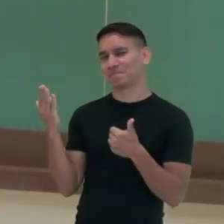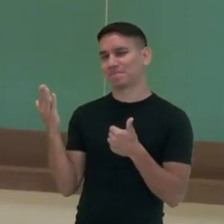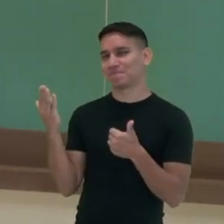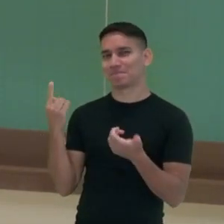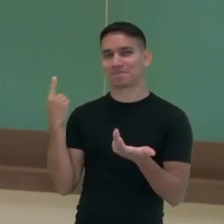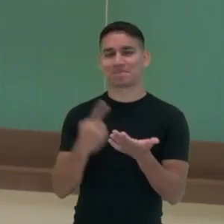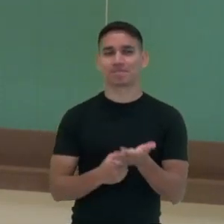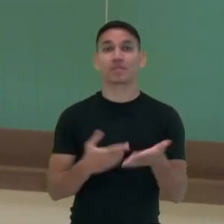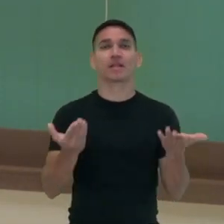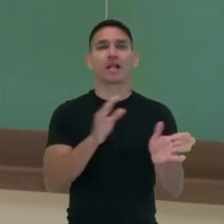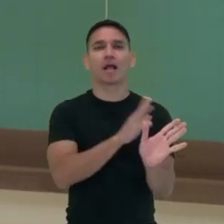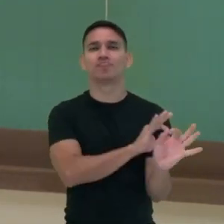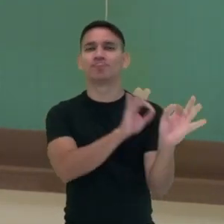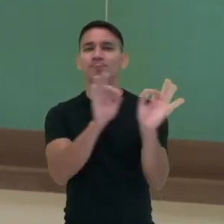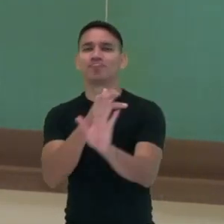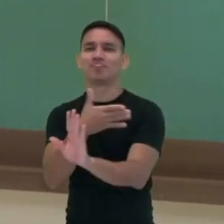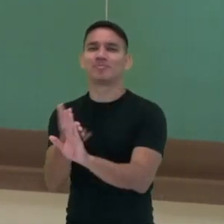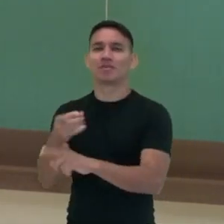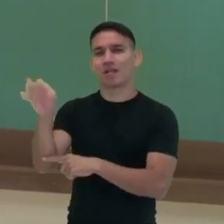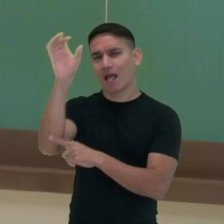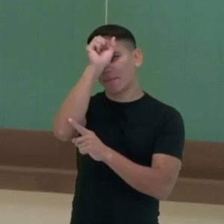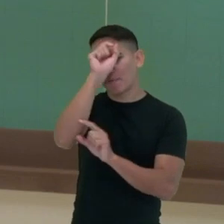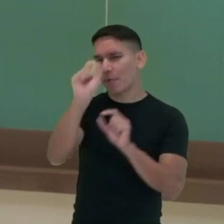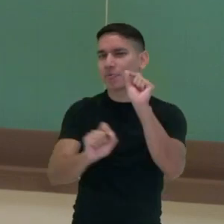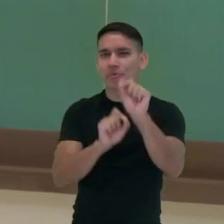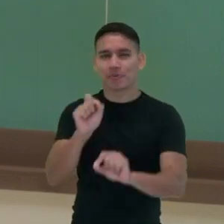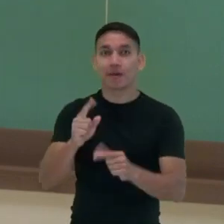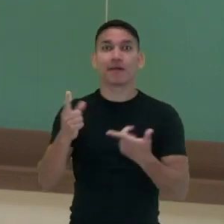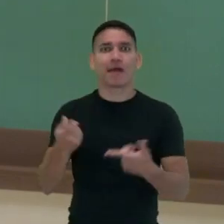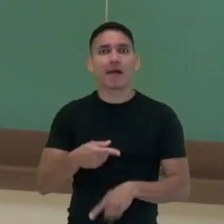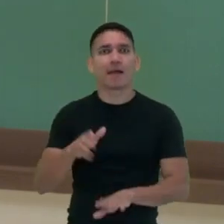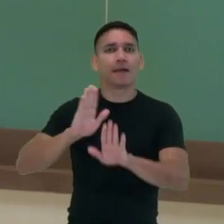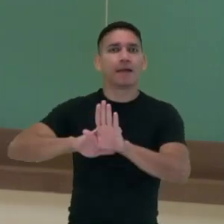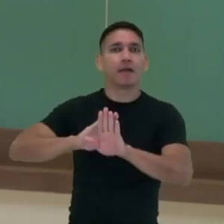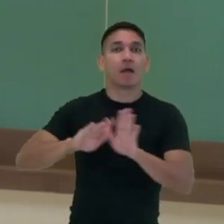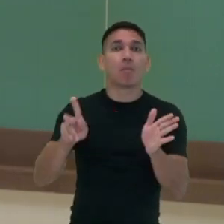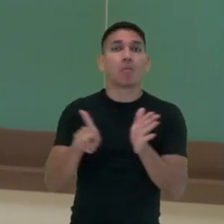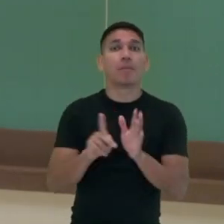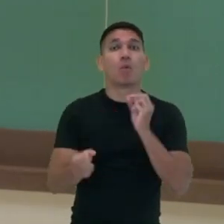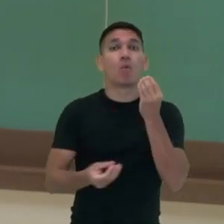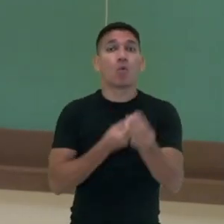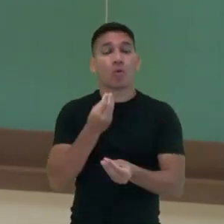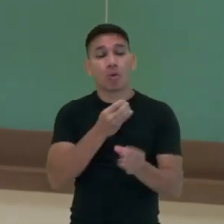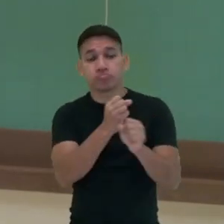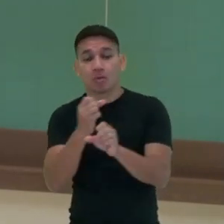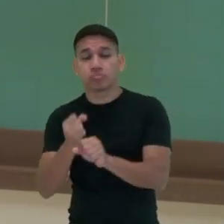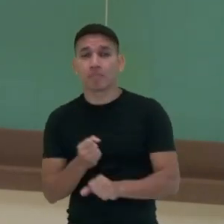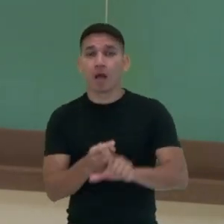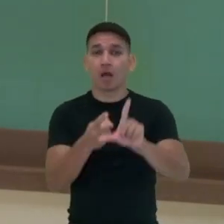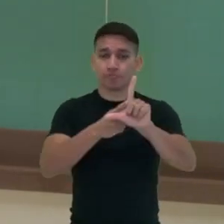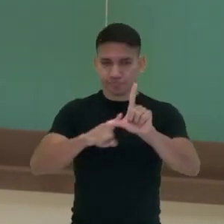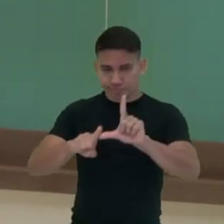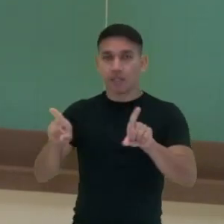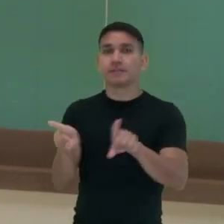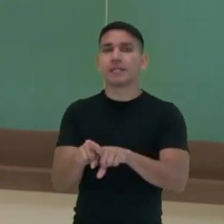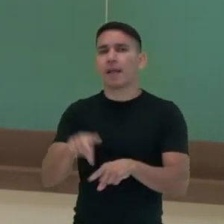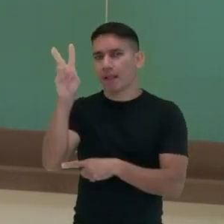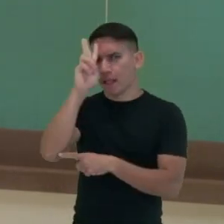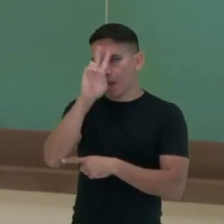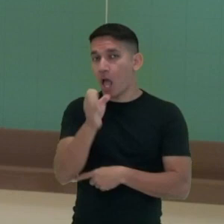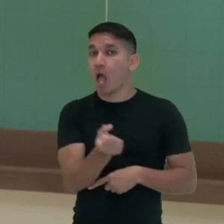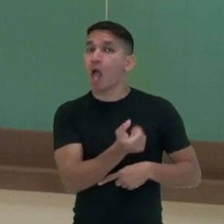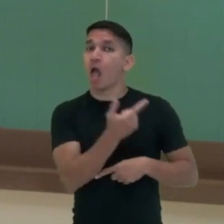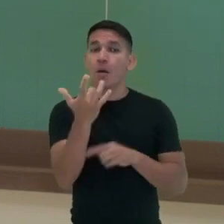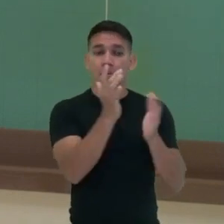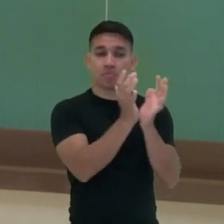www.matific.com.br, tá bom? E na aulinha de hoje nós falamos o quê? Sobre a ideia, né? De como calcular os ângulos. Também relembramos algumas